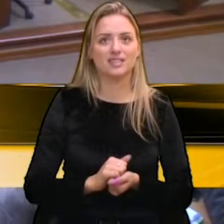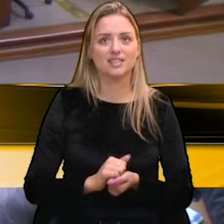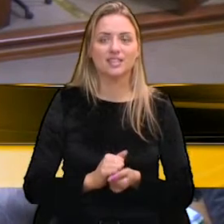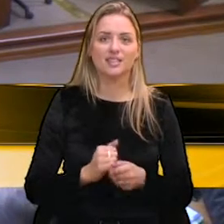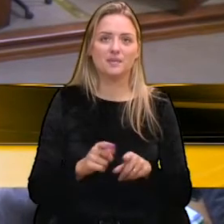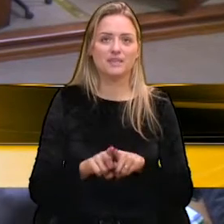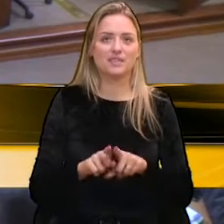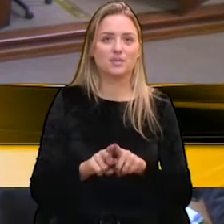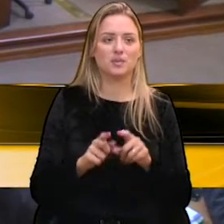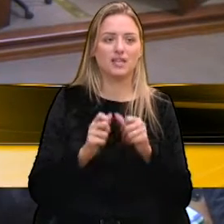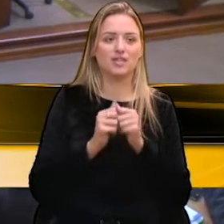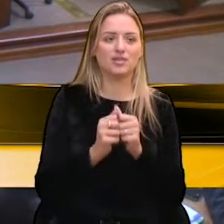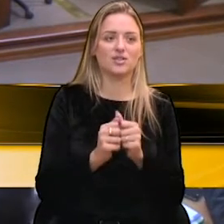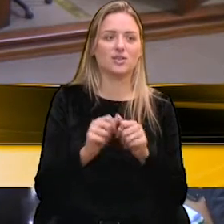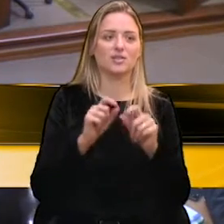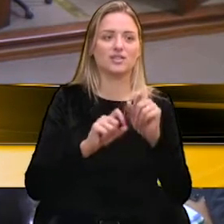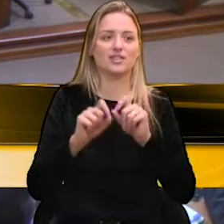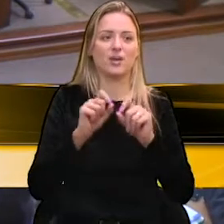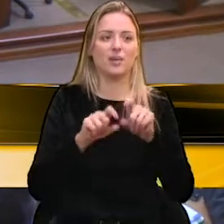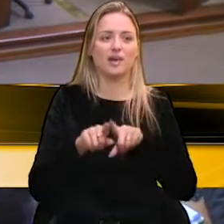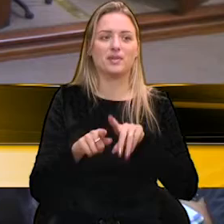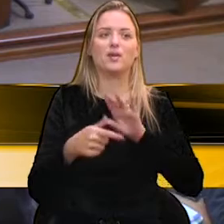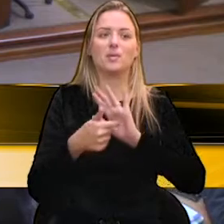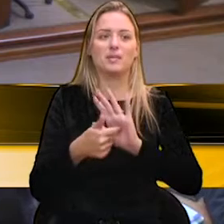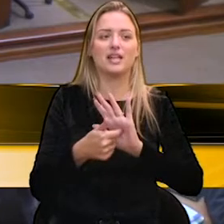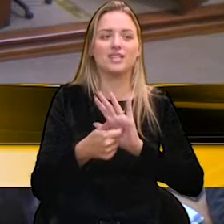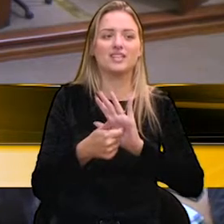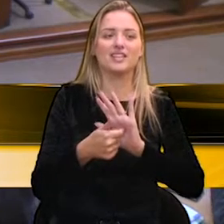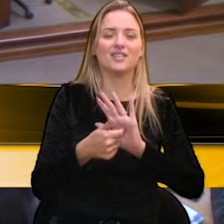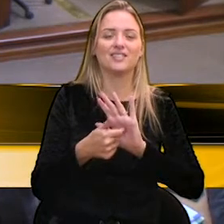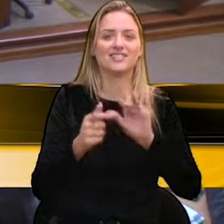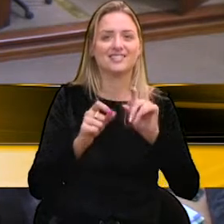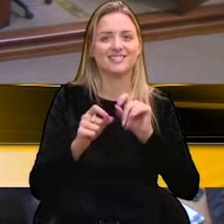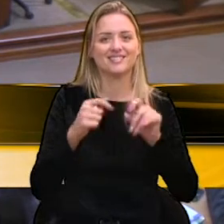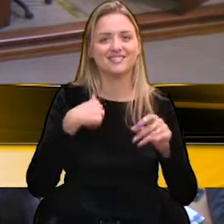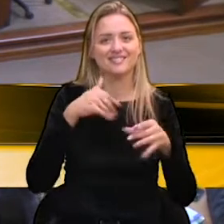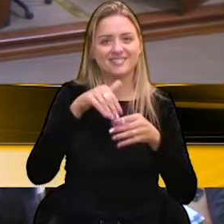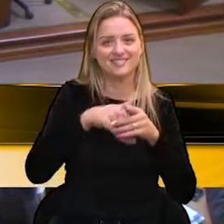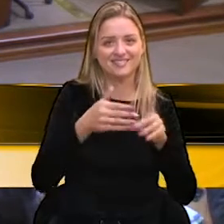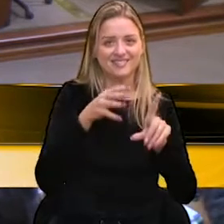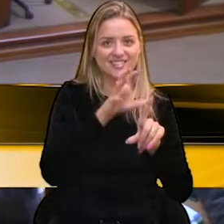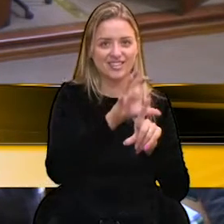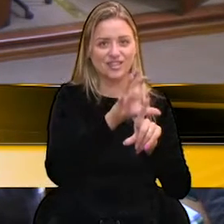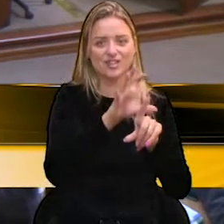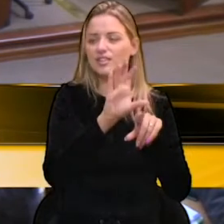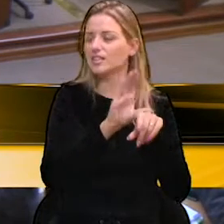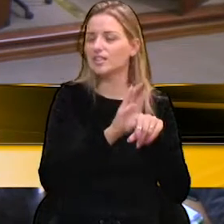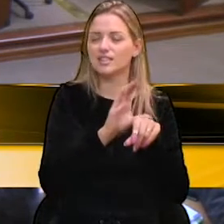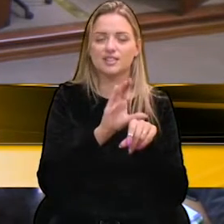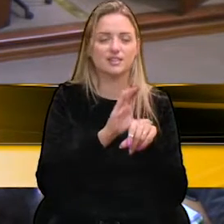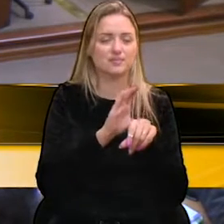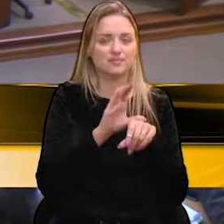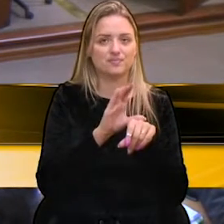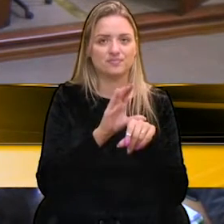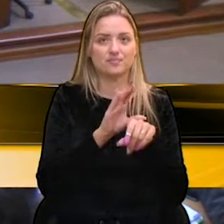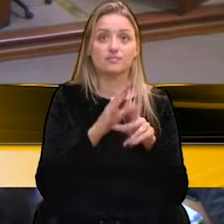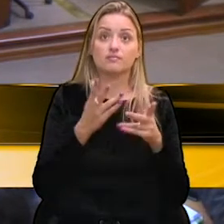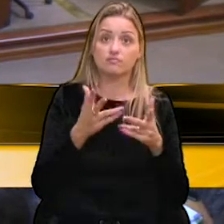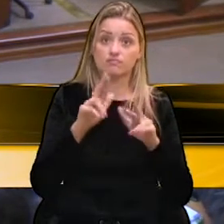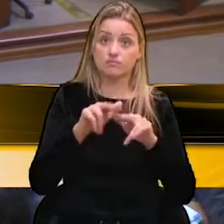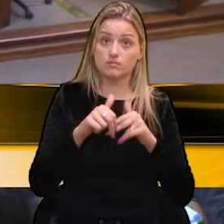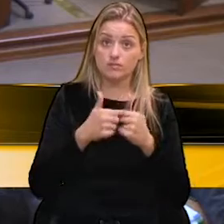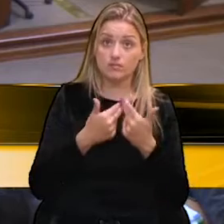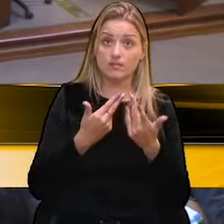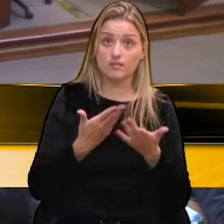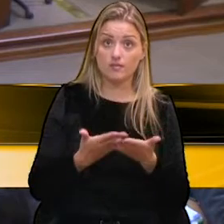Senhor presidente, para declarar o voto, voto contrário, então, ao parecer, pelo motivo de